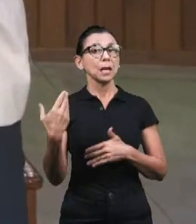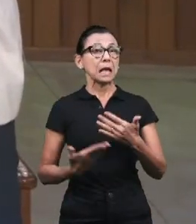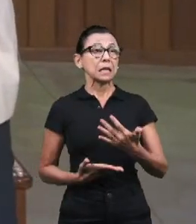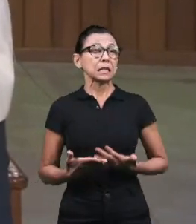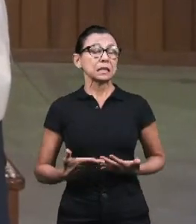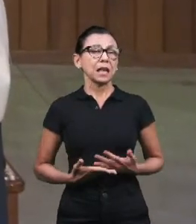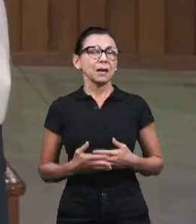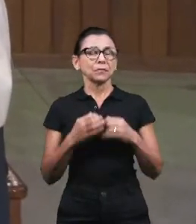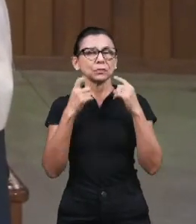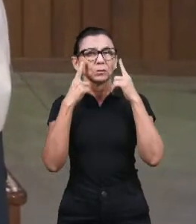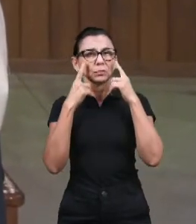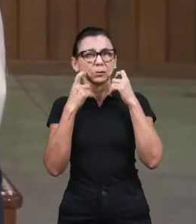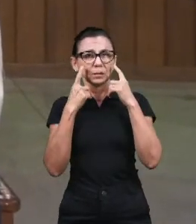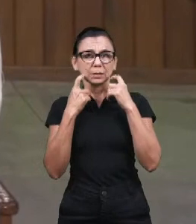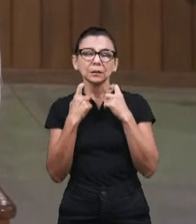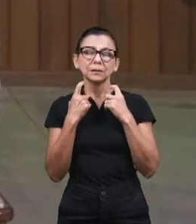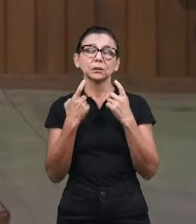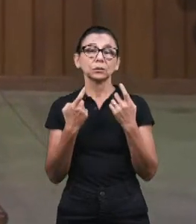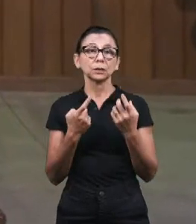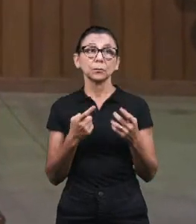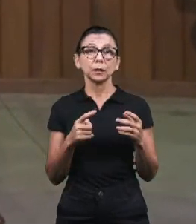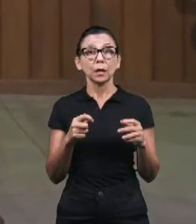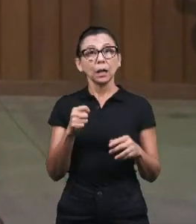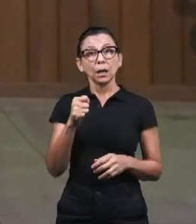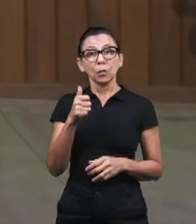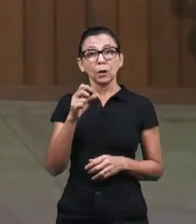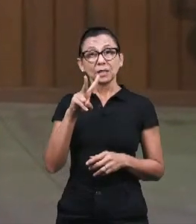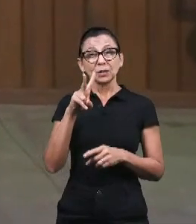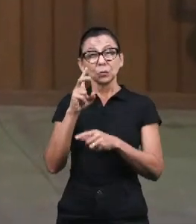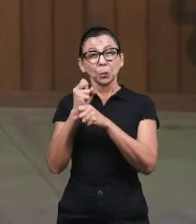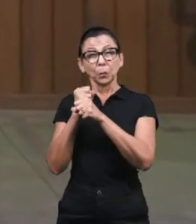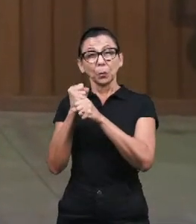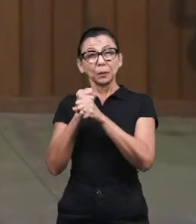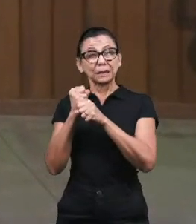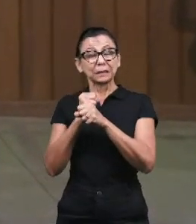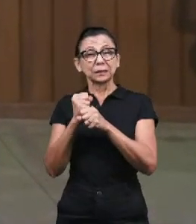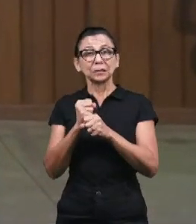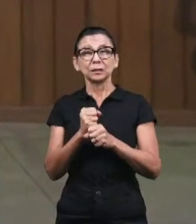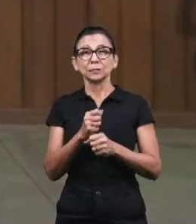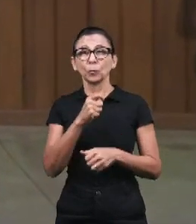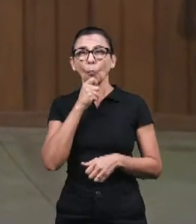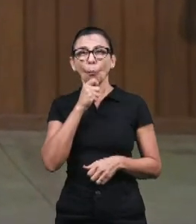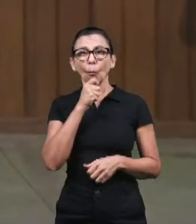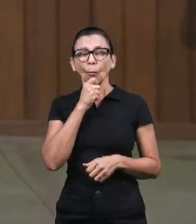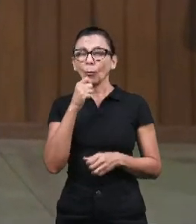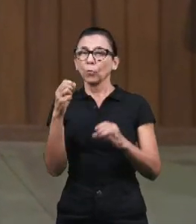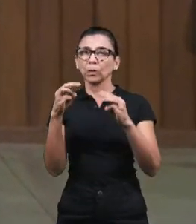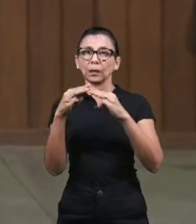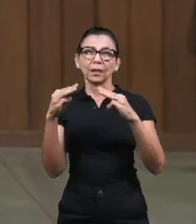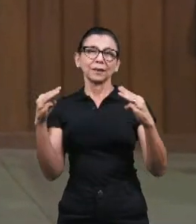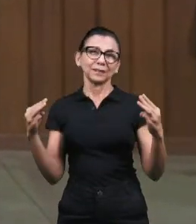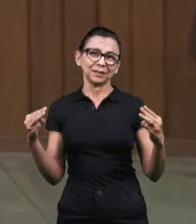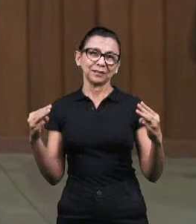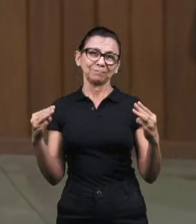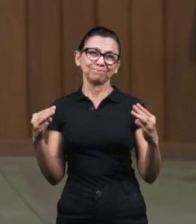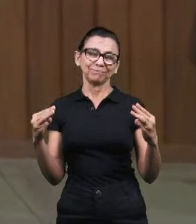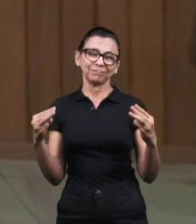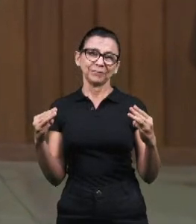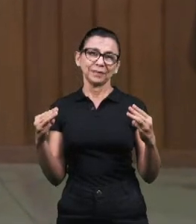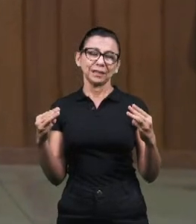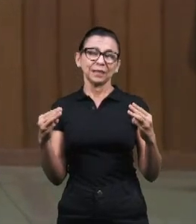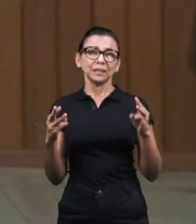nós estamos aí, muitos estão aqui, quase 2 anos sem vir ao Monaim. E o Monaim é um lugar que representa muito para nós, que é um lugar